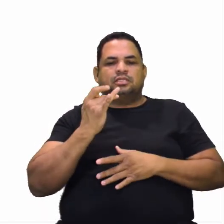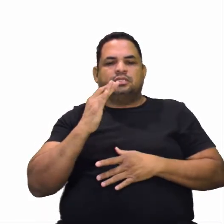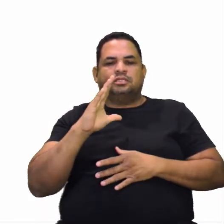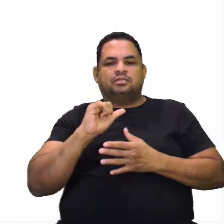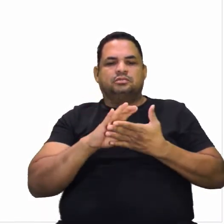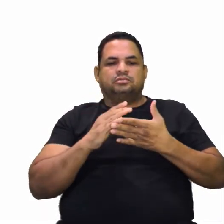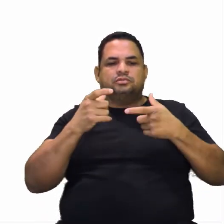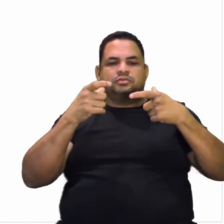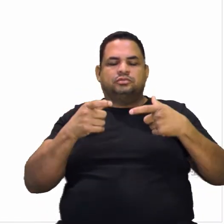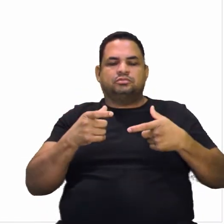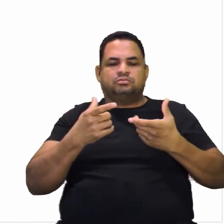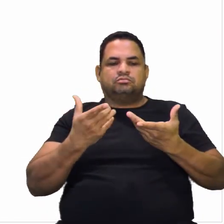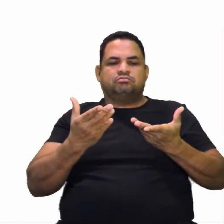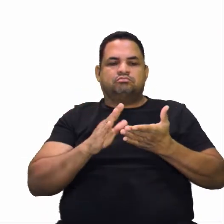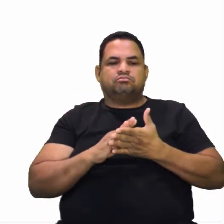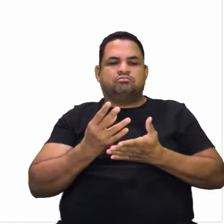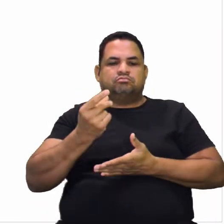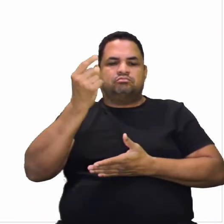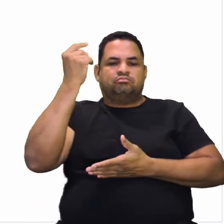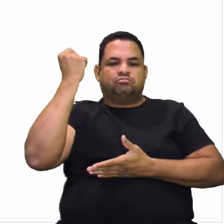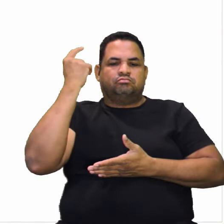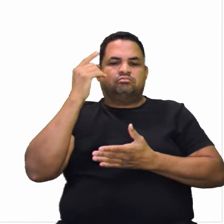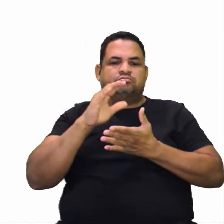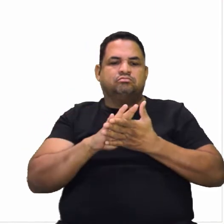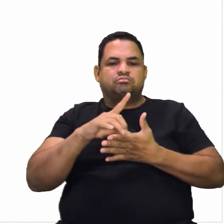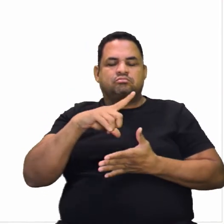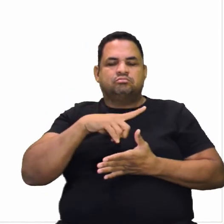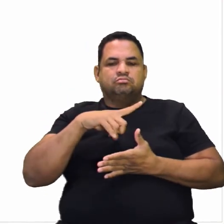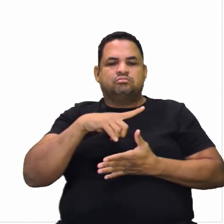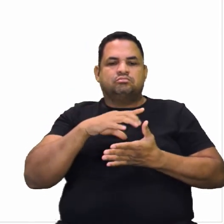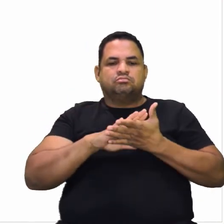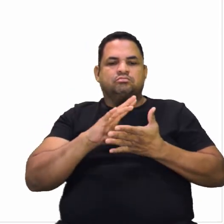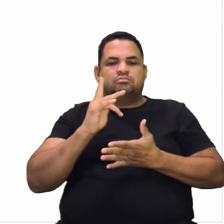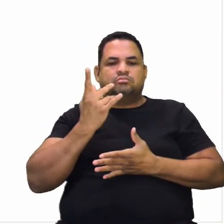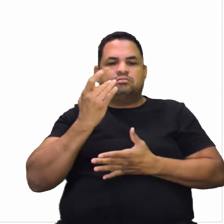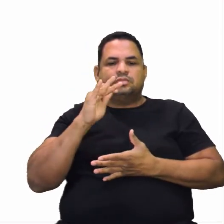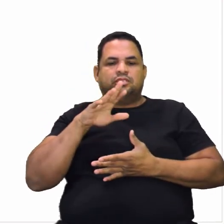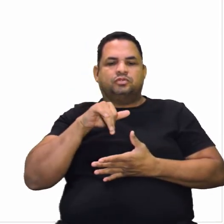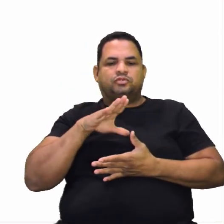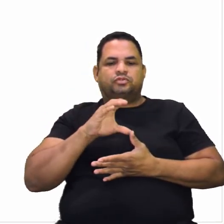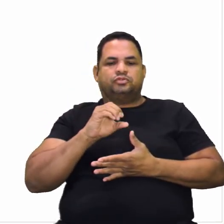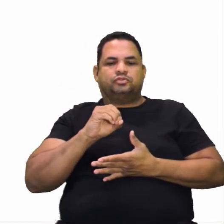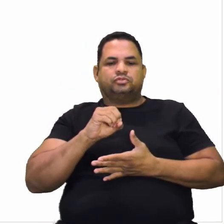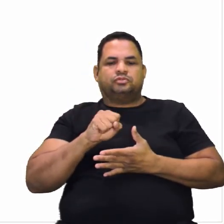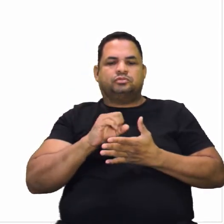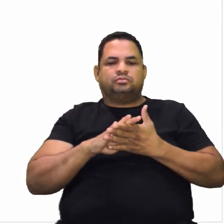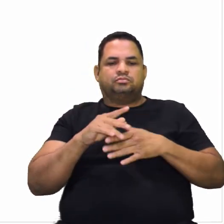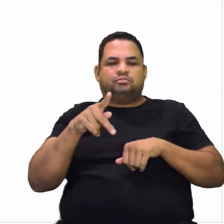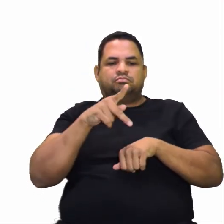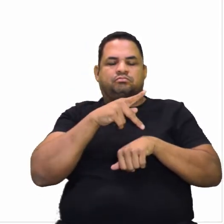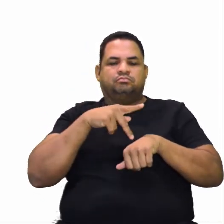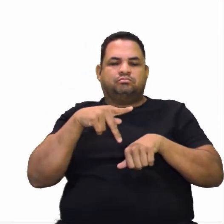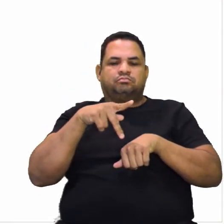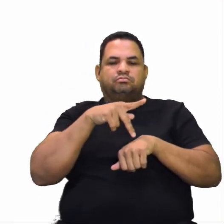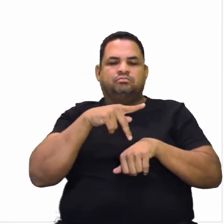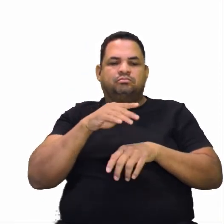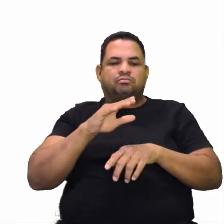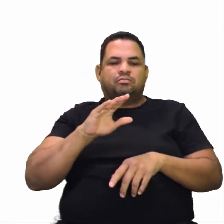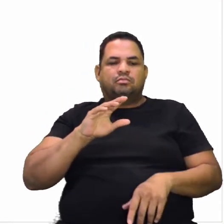helênicas, onde os antigos se autodenominavam de helenos, e o país